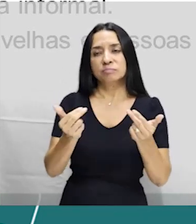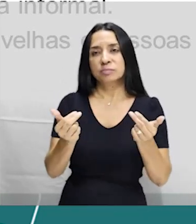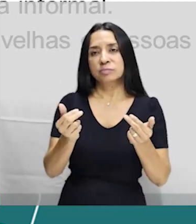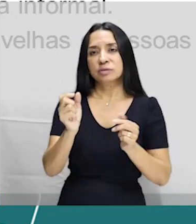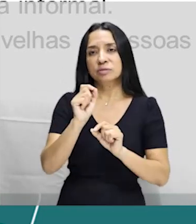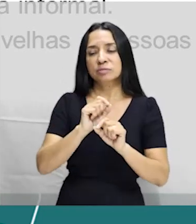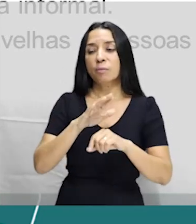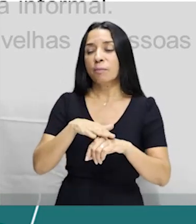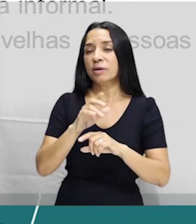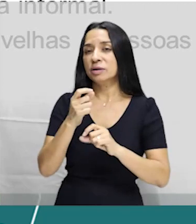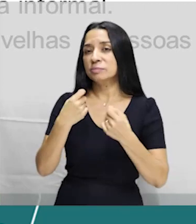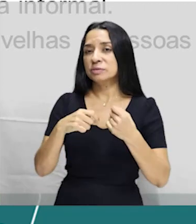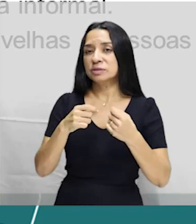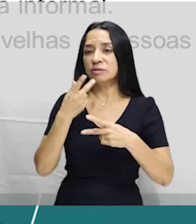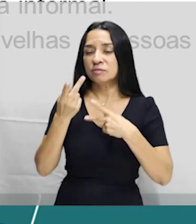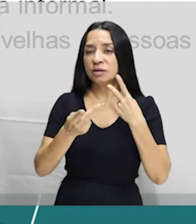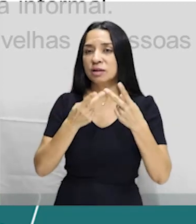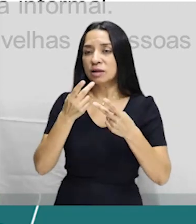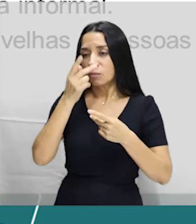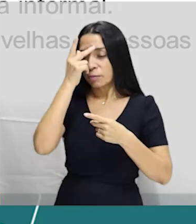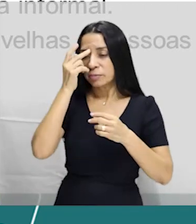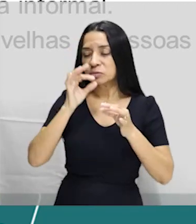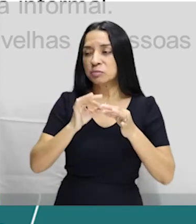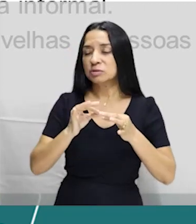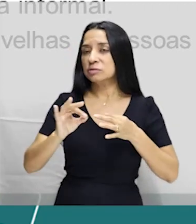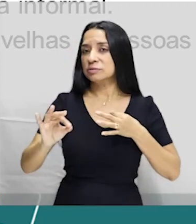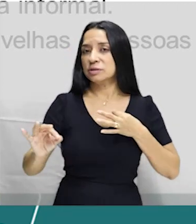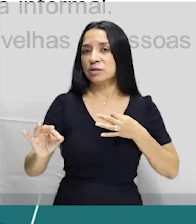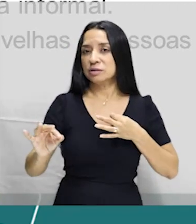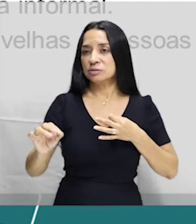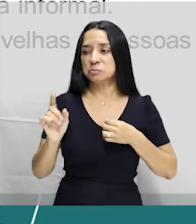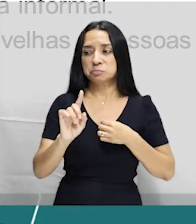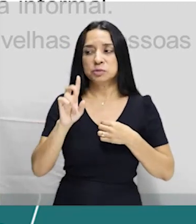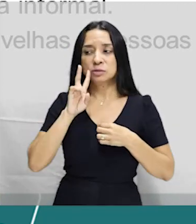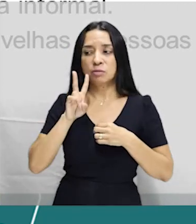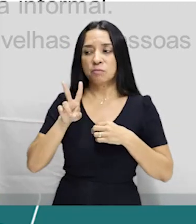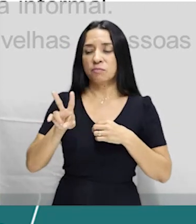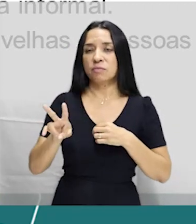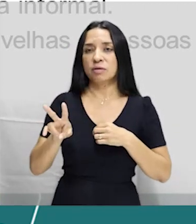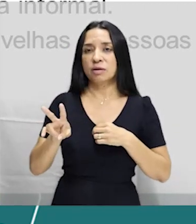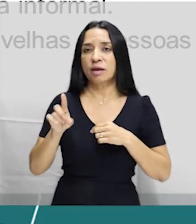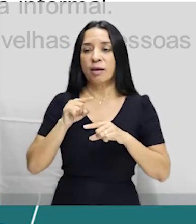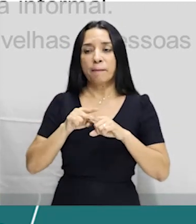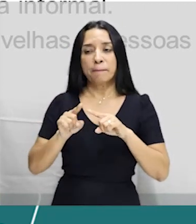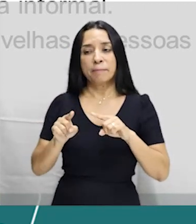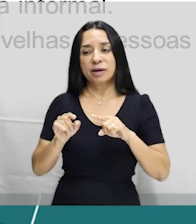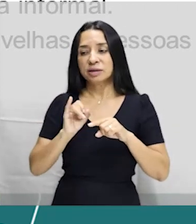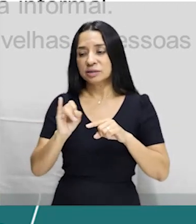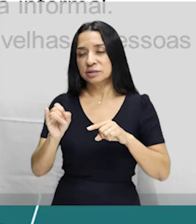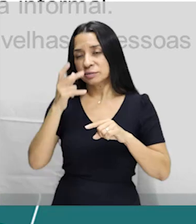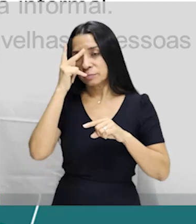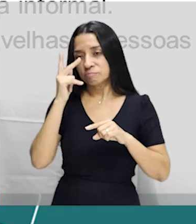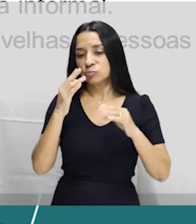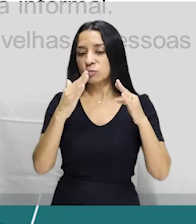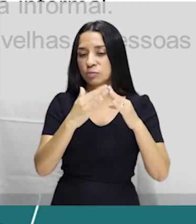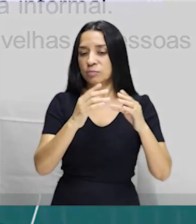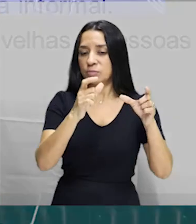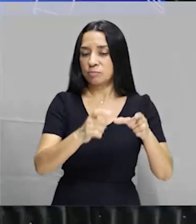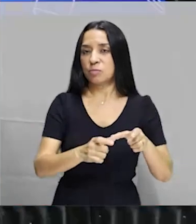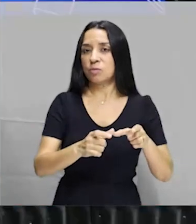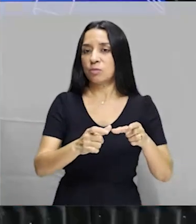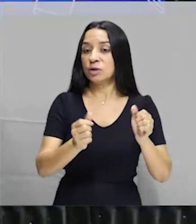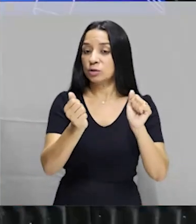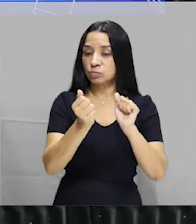você precisar falar com uma pessoa que está distante, que você não vê, mas se a pessoa está debaixo do teu teto, na casa ao lado,